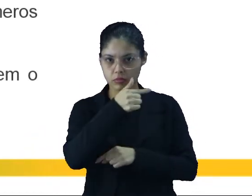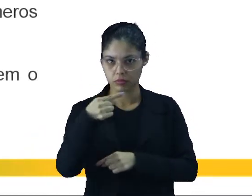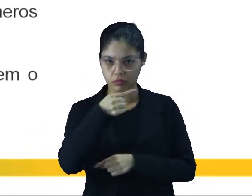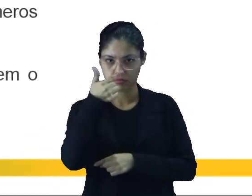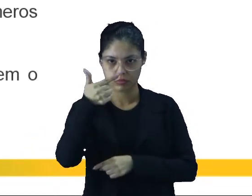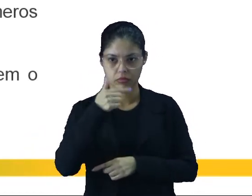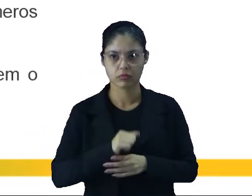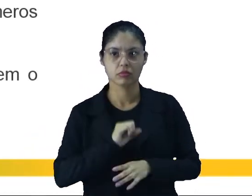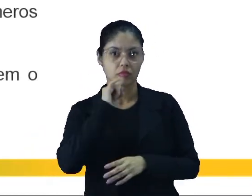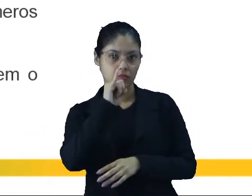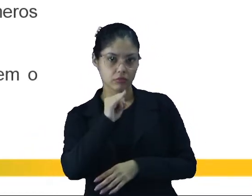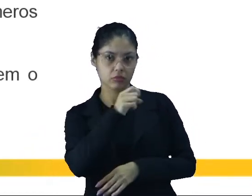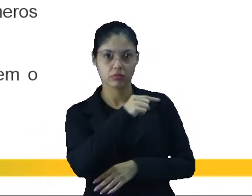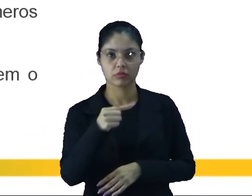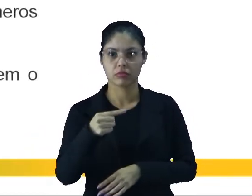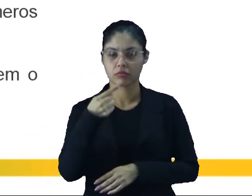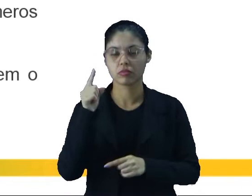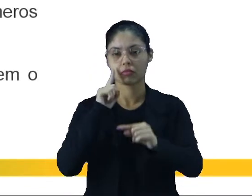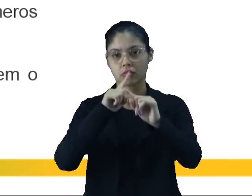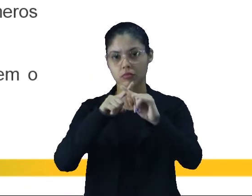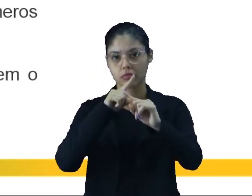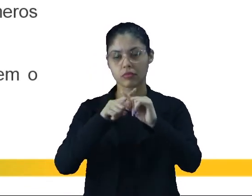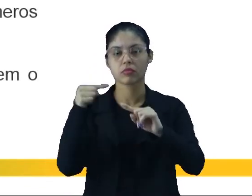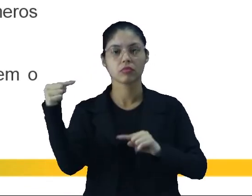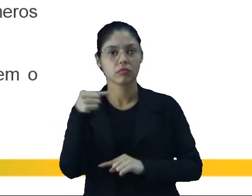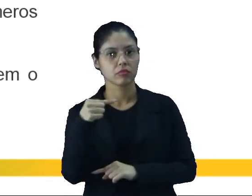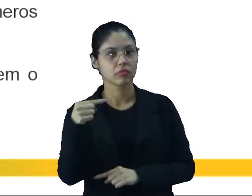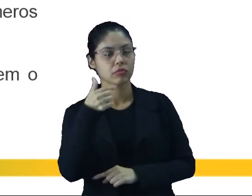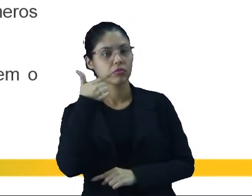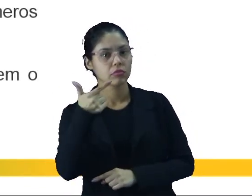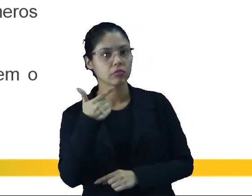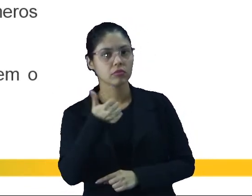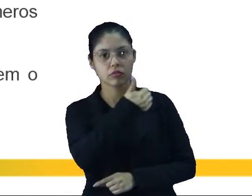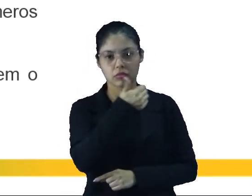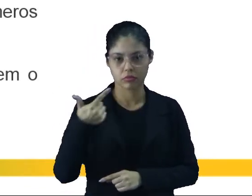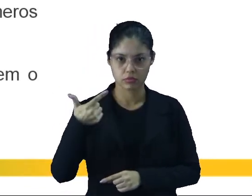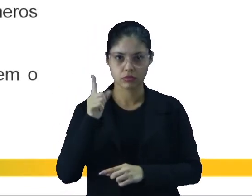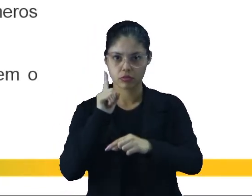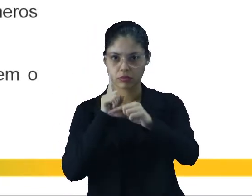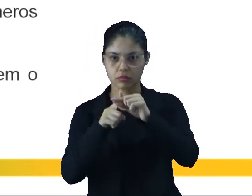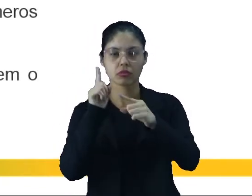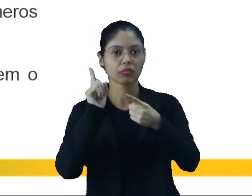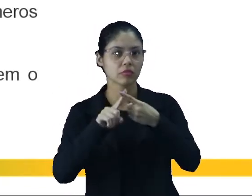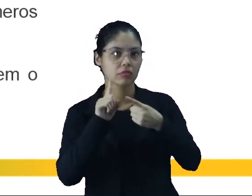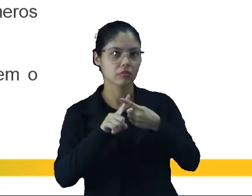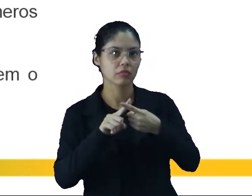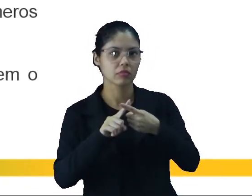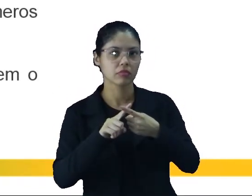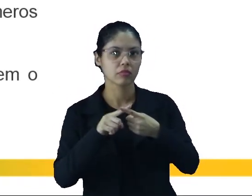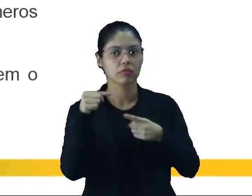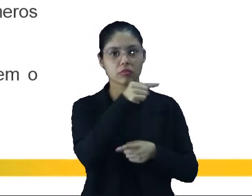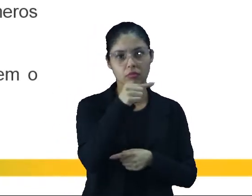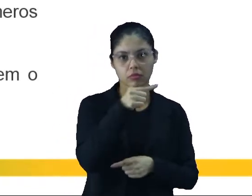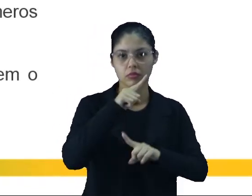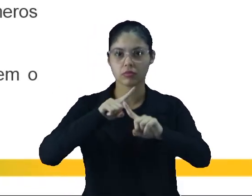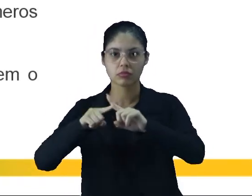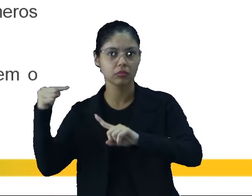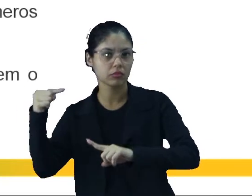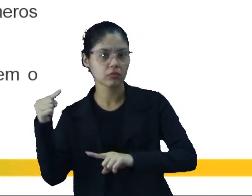2. Se eu pegar menos 6 e multiplicar por menos 2, eu vou encontrar 12, positivo, porque menos vezes menos dá